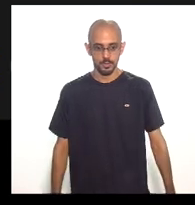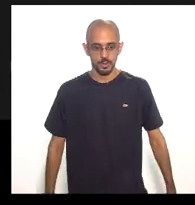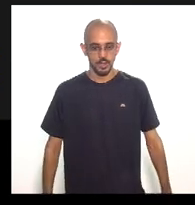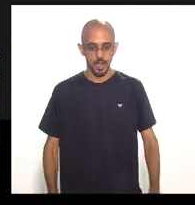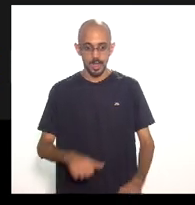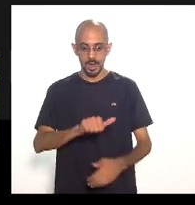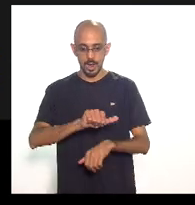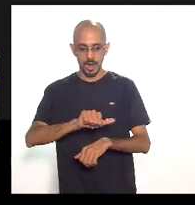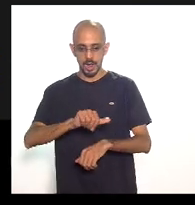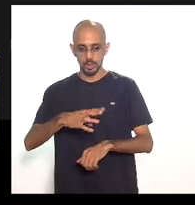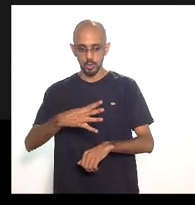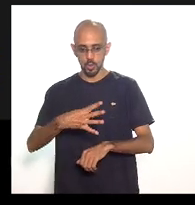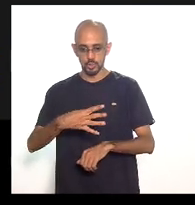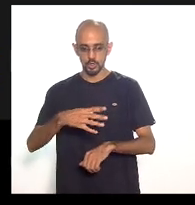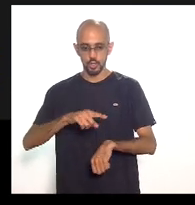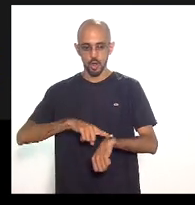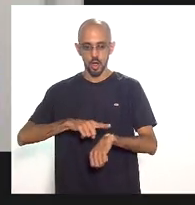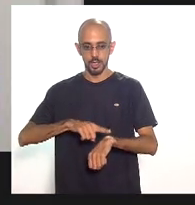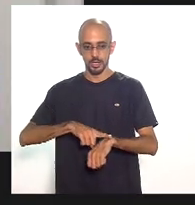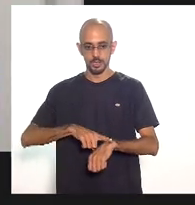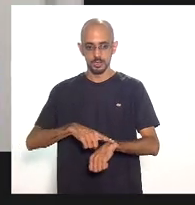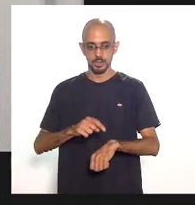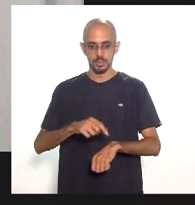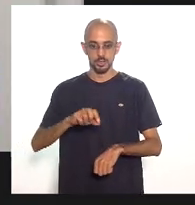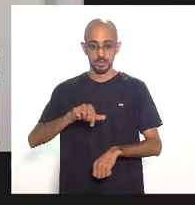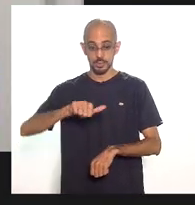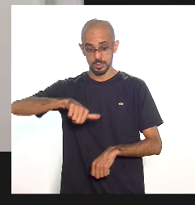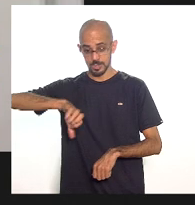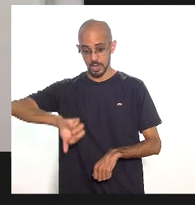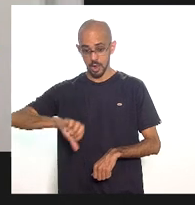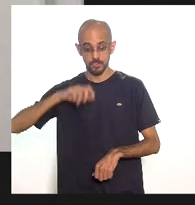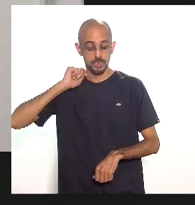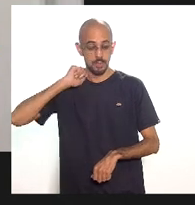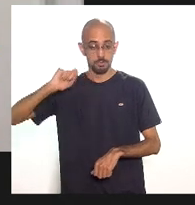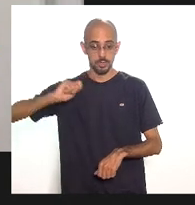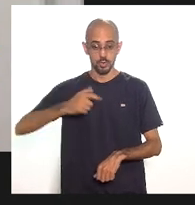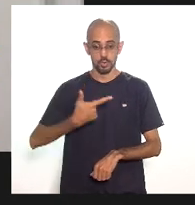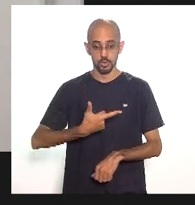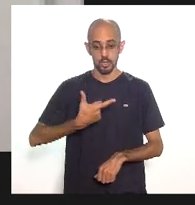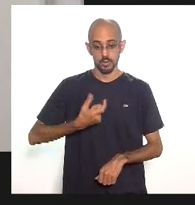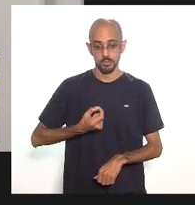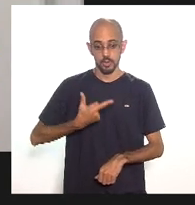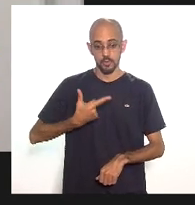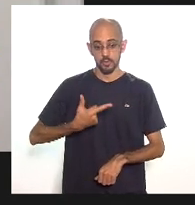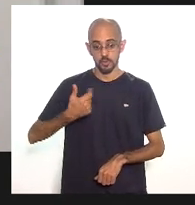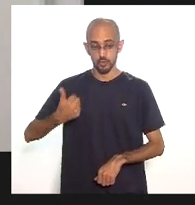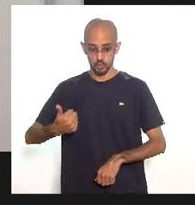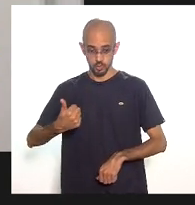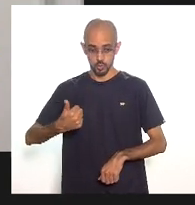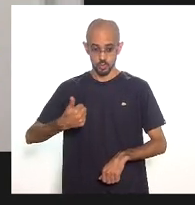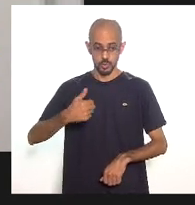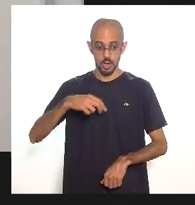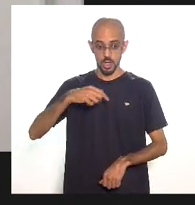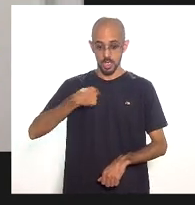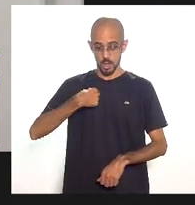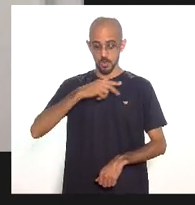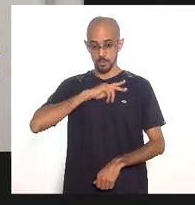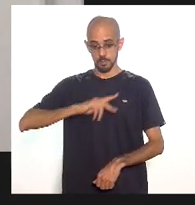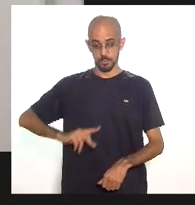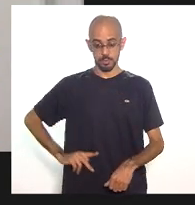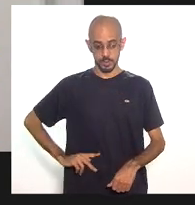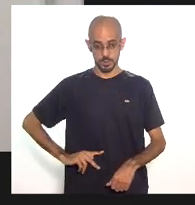às 14 horas do dia 19 de abril de 2021, na condição de presidente da